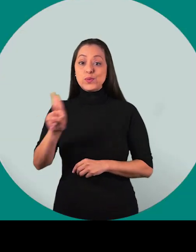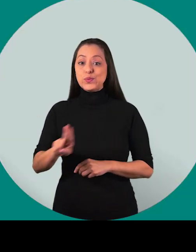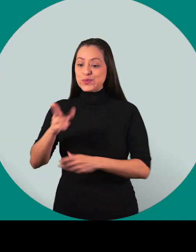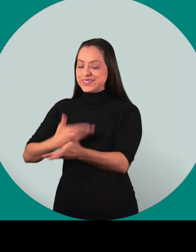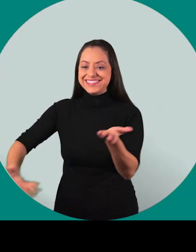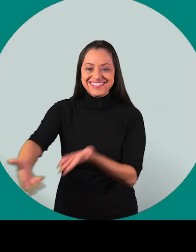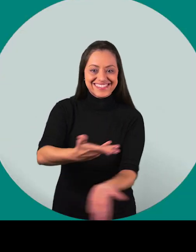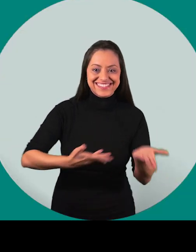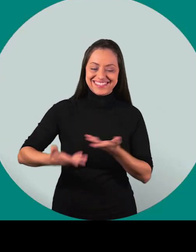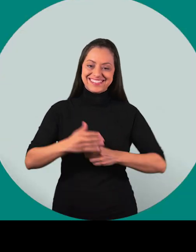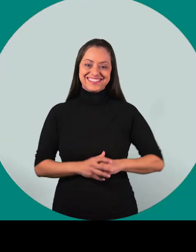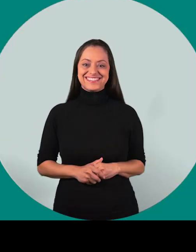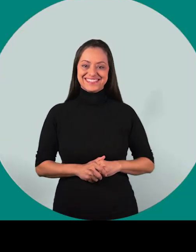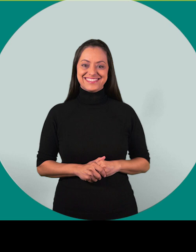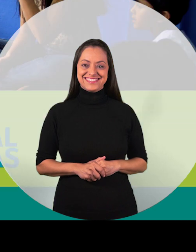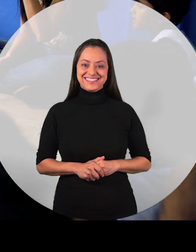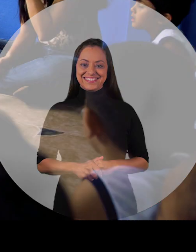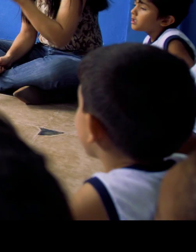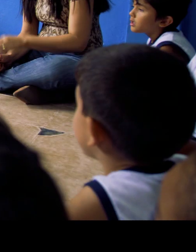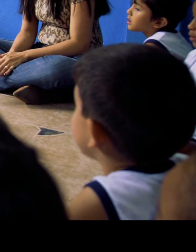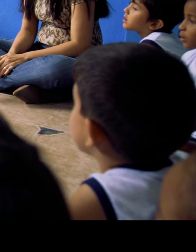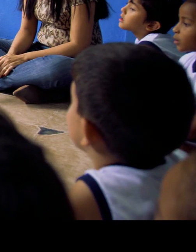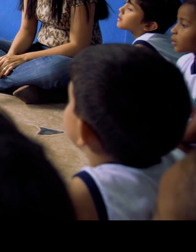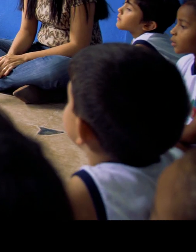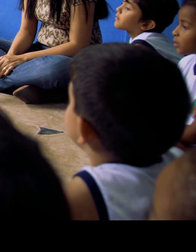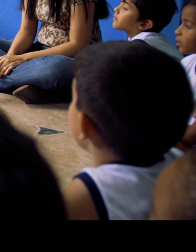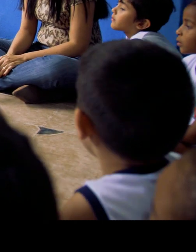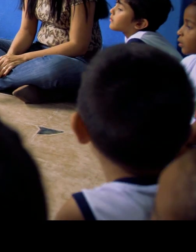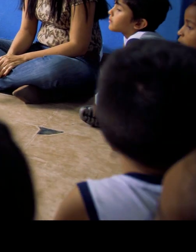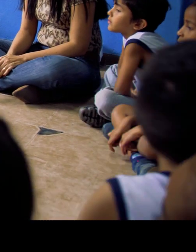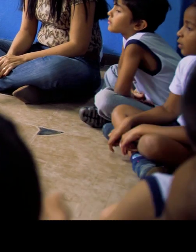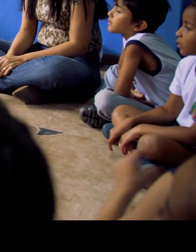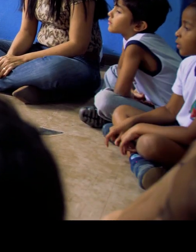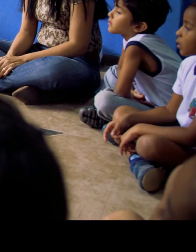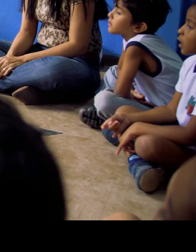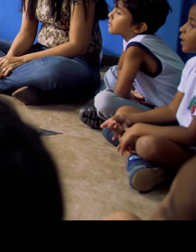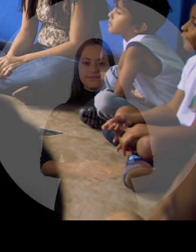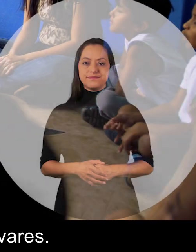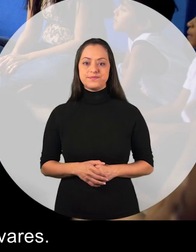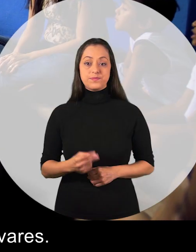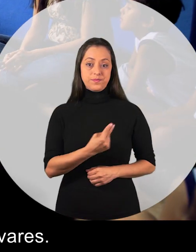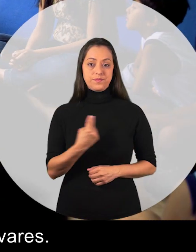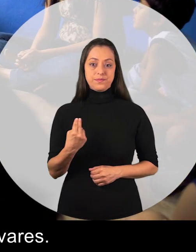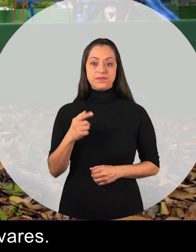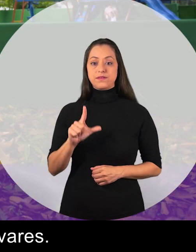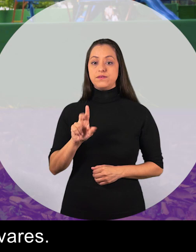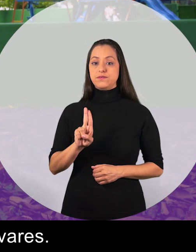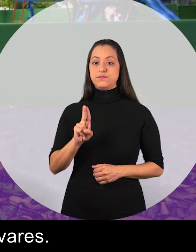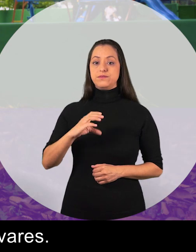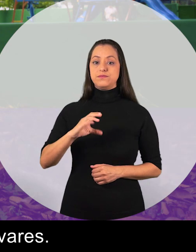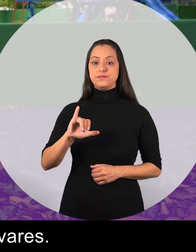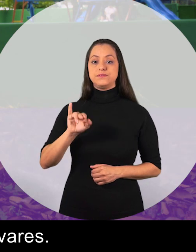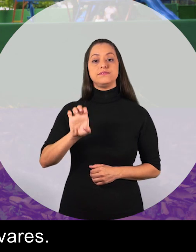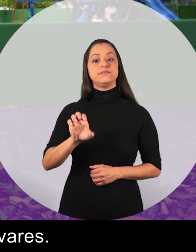Sentados em roda, estudantes interagem com miniaturas, ilustrações e vegetais reais. Meu nome é Luciene